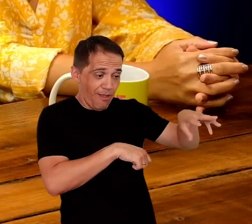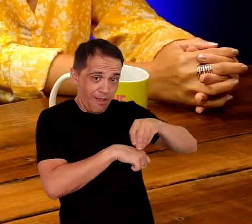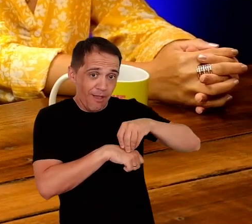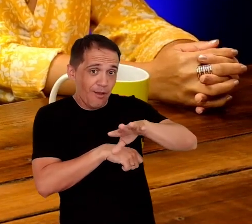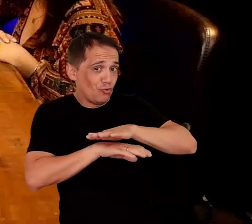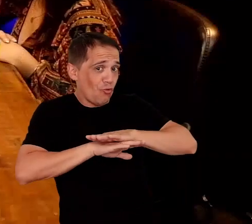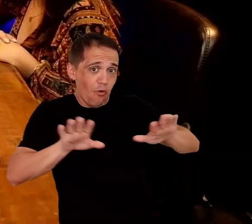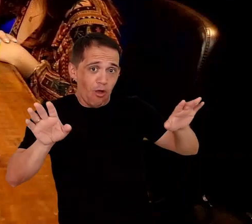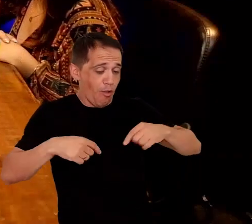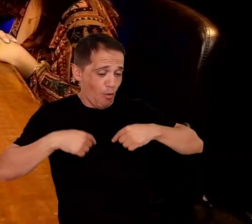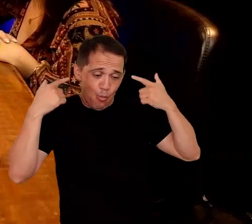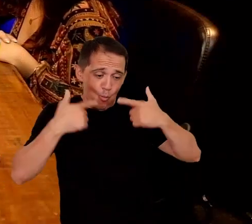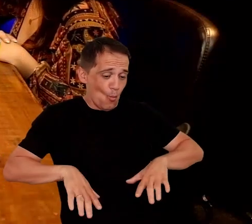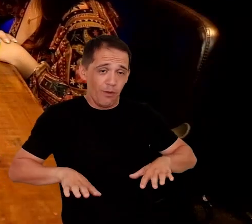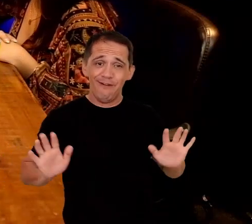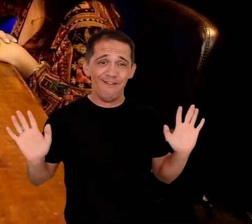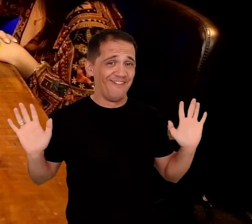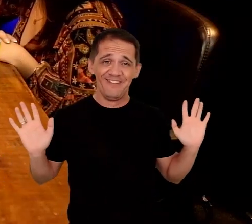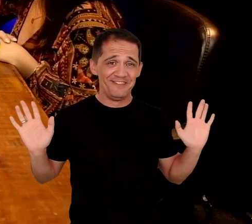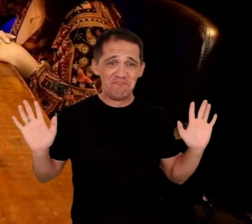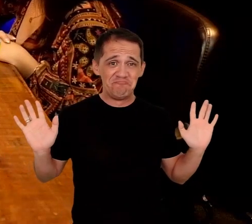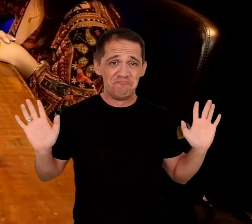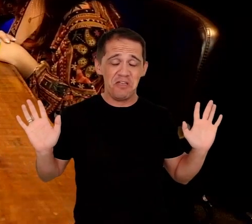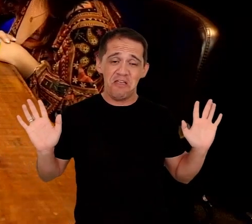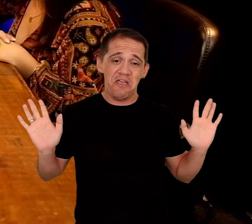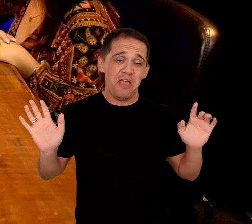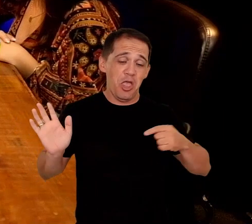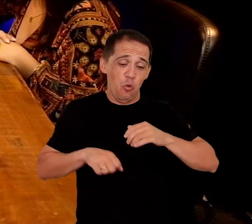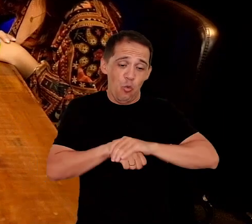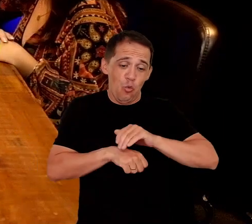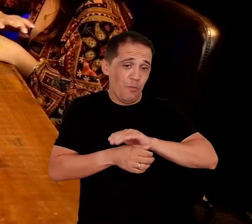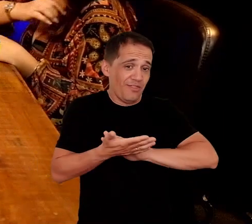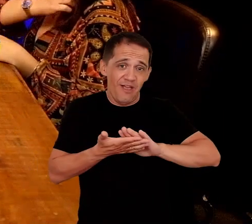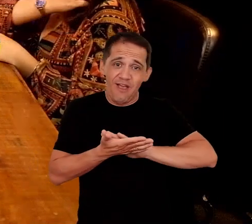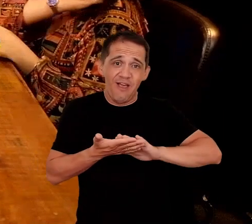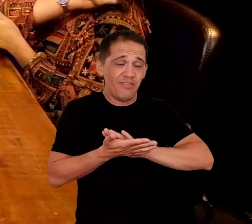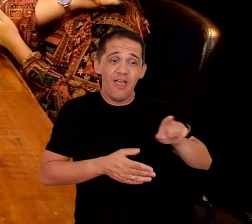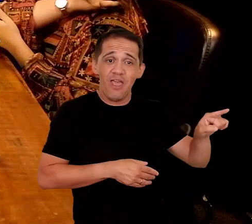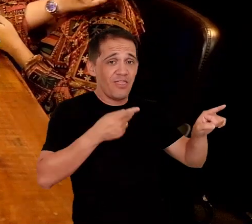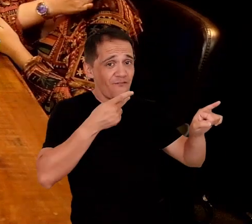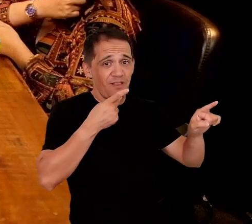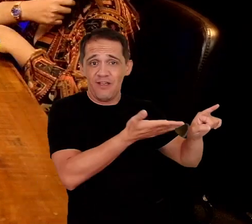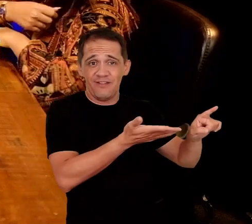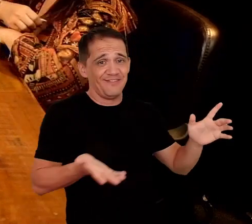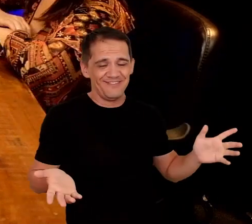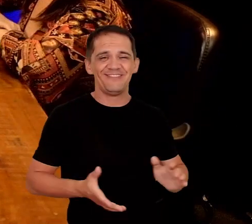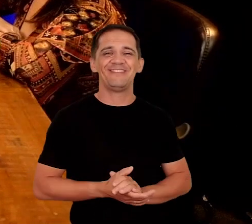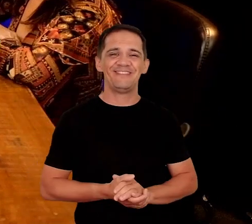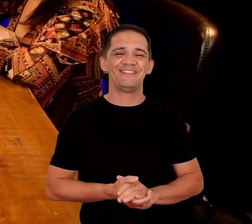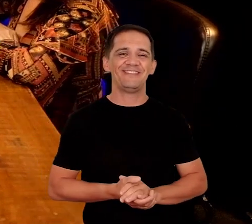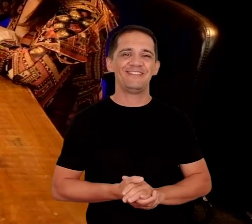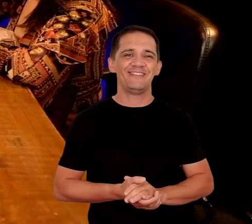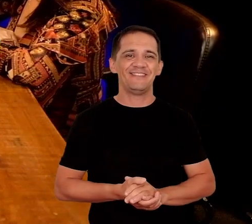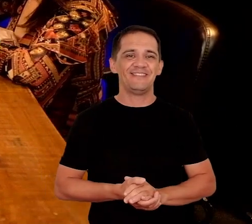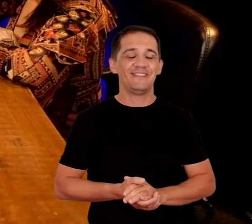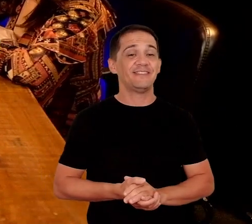transmitindo, sou só o transmissor, não Eu o nem emissor. trabalho aqui, só me chamaram para E prestar. daí ele entendeu? Entendeu? Não, entendeu. É até a entonação,